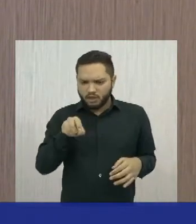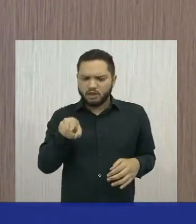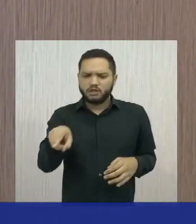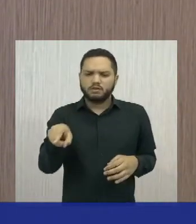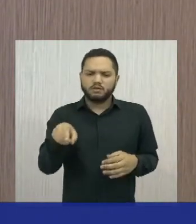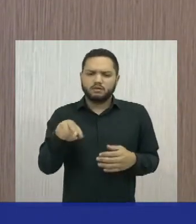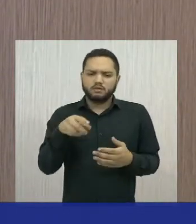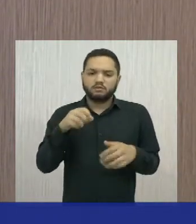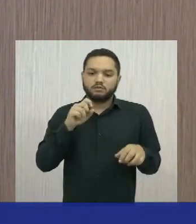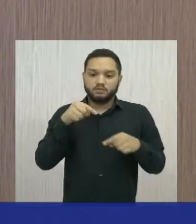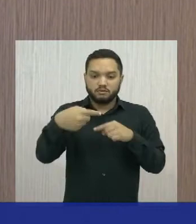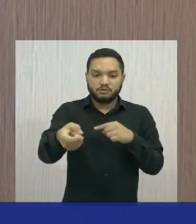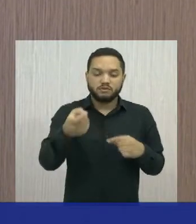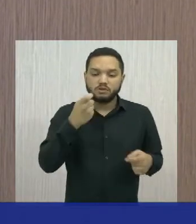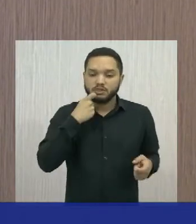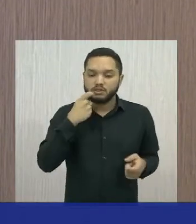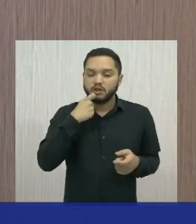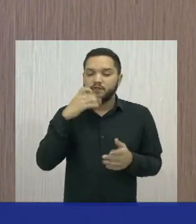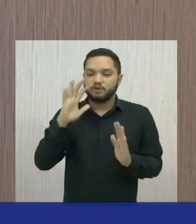Na próxima sexta-feira,